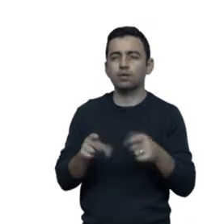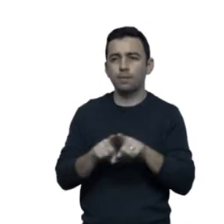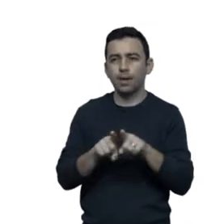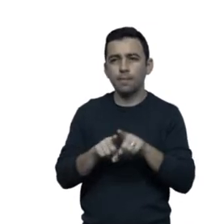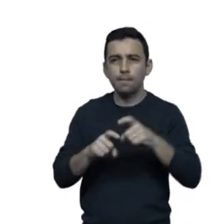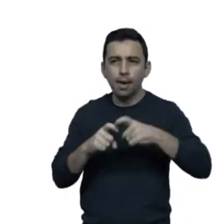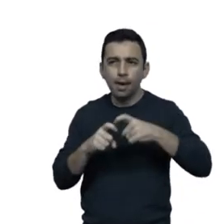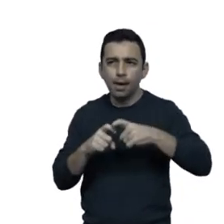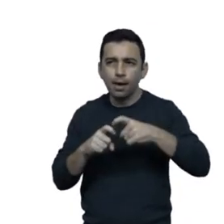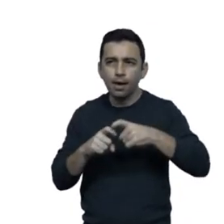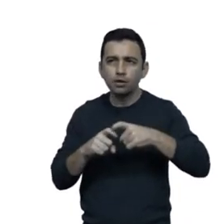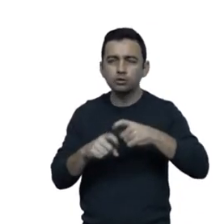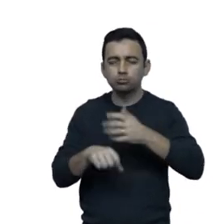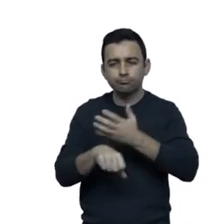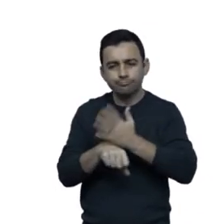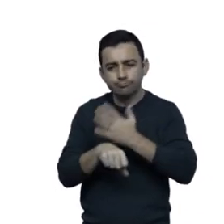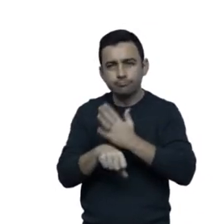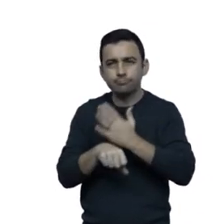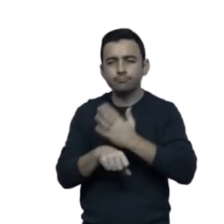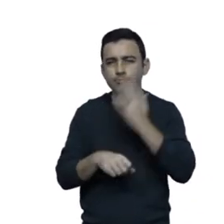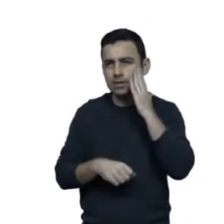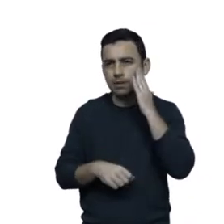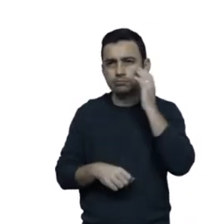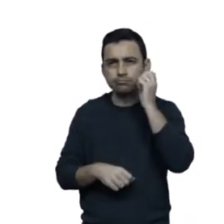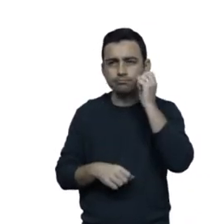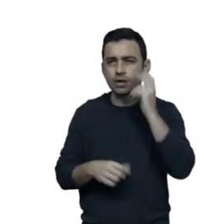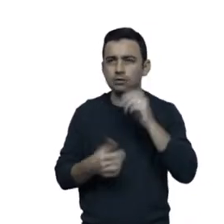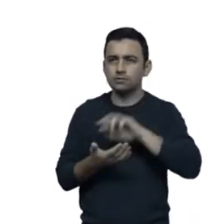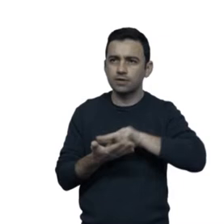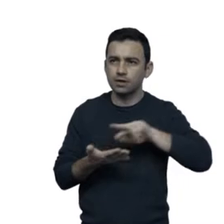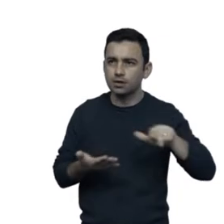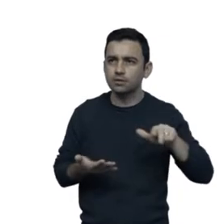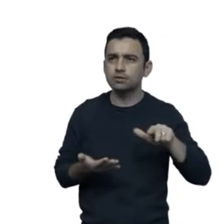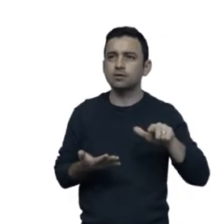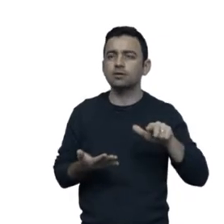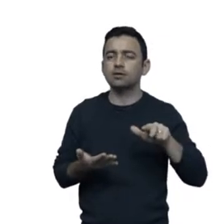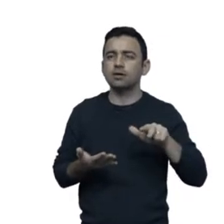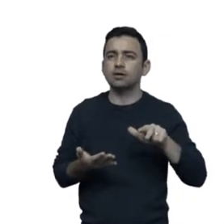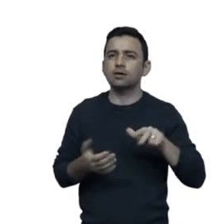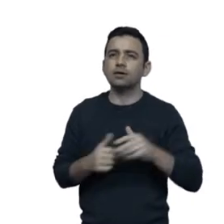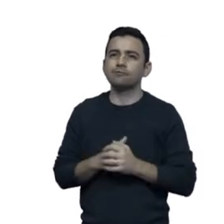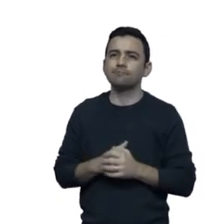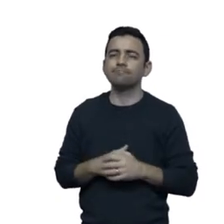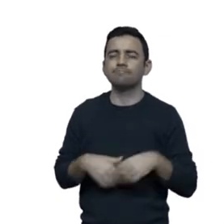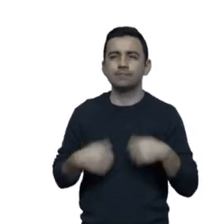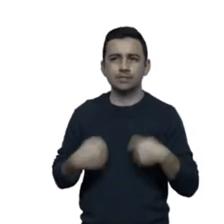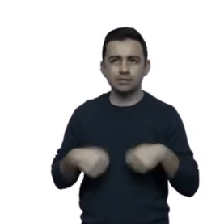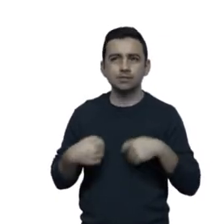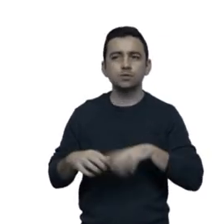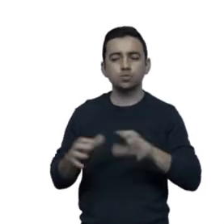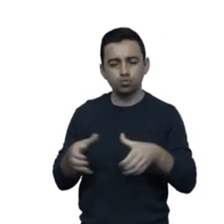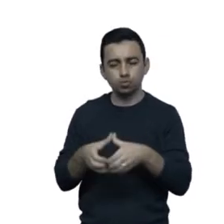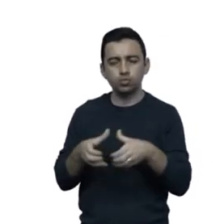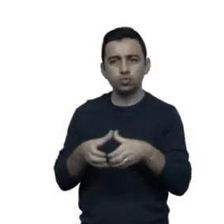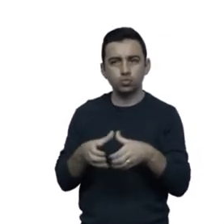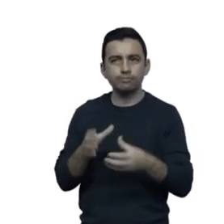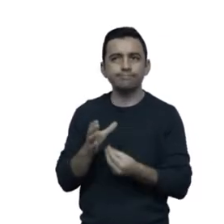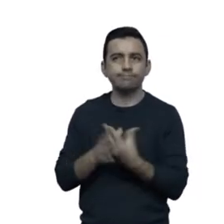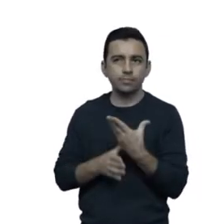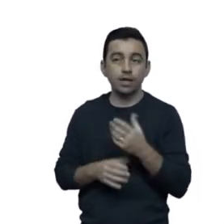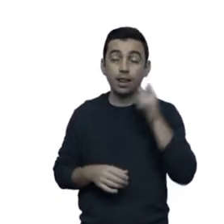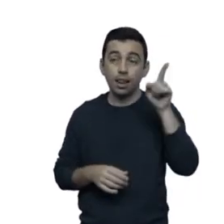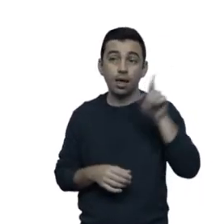realmente conhecimento e expertise nessa área, o geneticista, enfim, nós temos que criar um grupo. E lá em Blumenau, nós